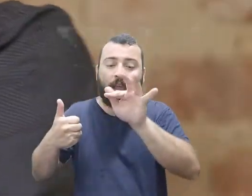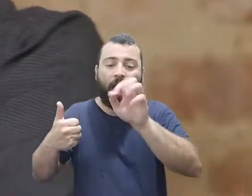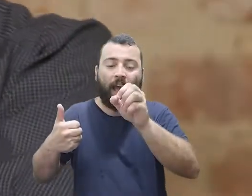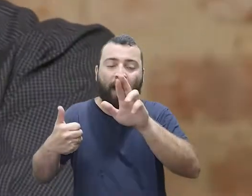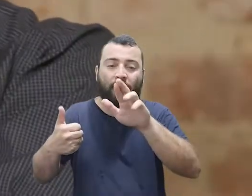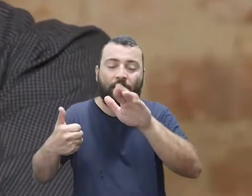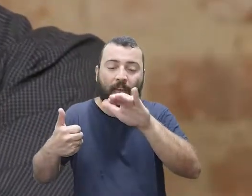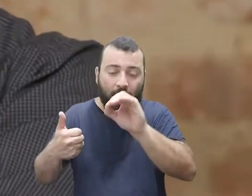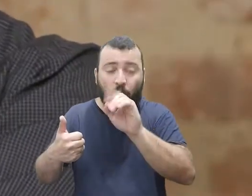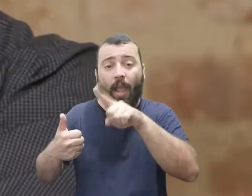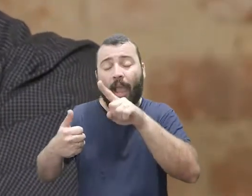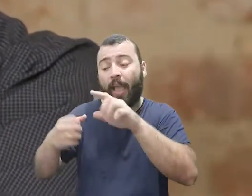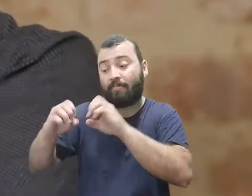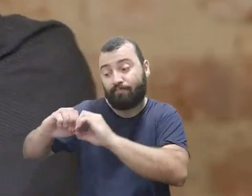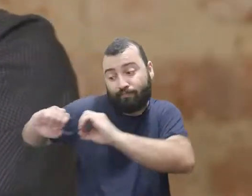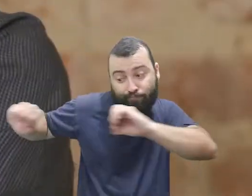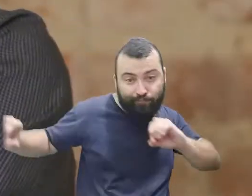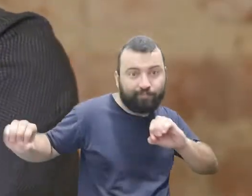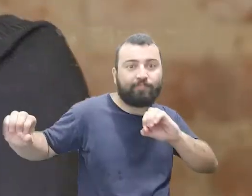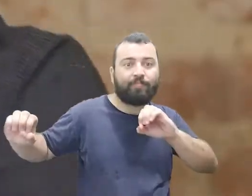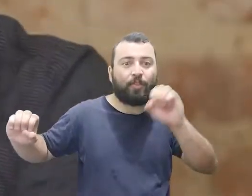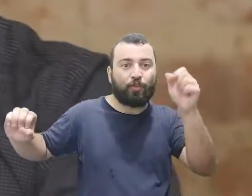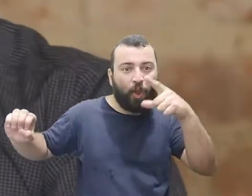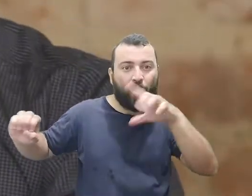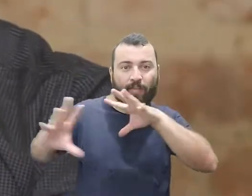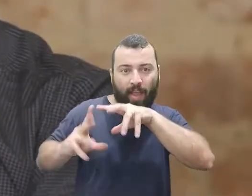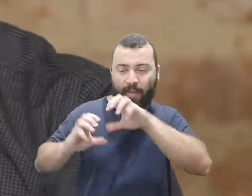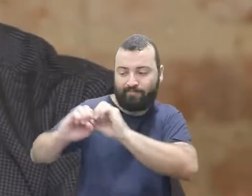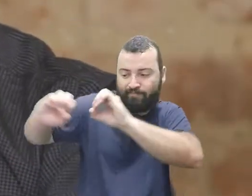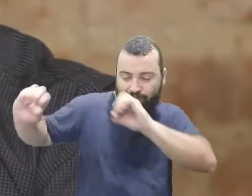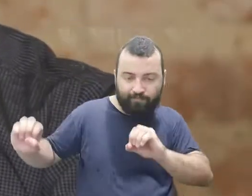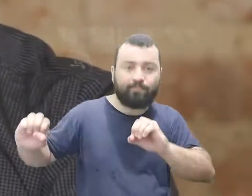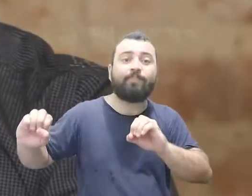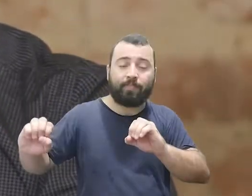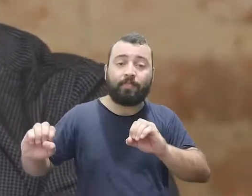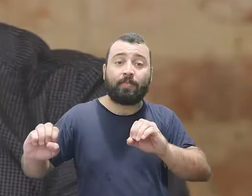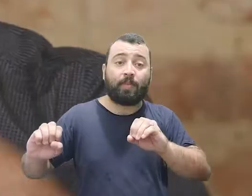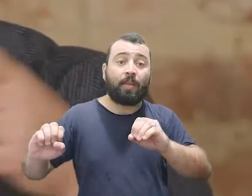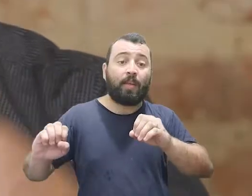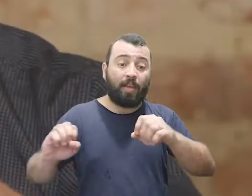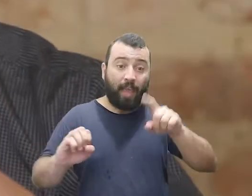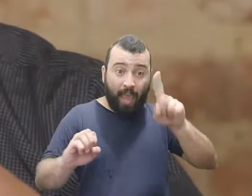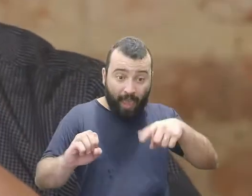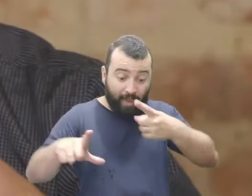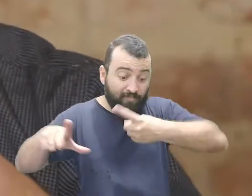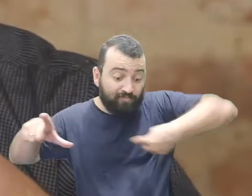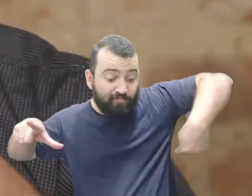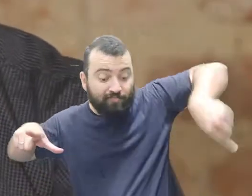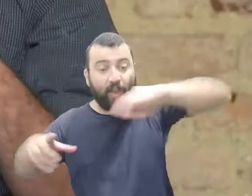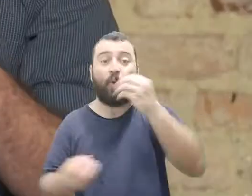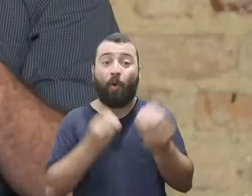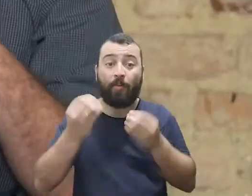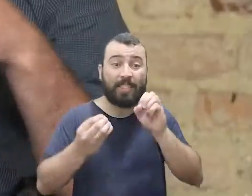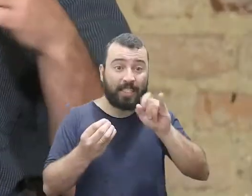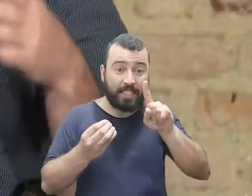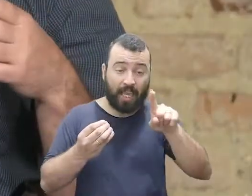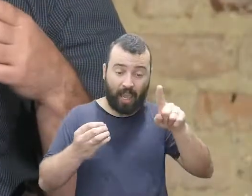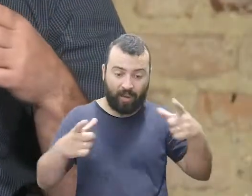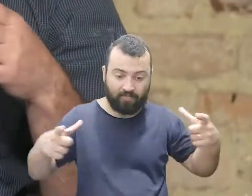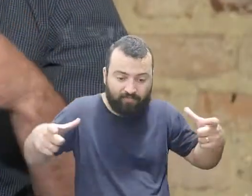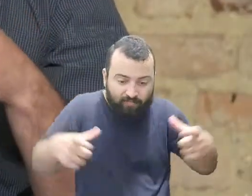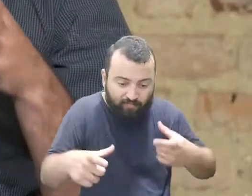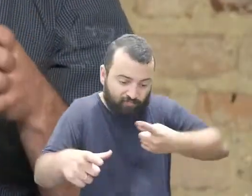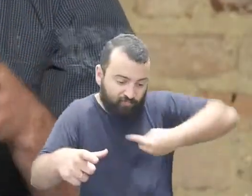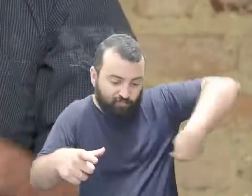afélio, o ponto da órbita em que a Terra está mais afastada do Sol. A excentricidade varia o formato dessa elipse. Se a elipse for